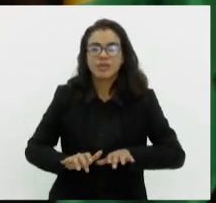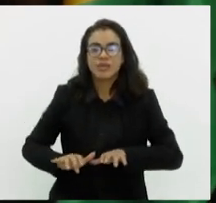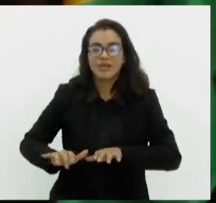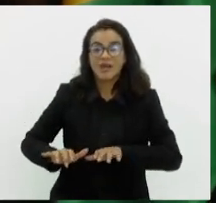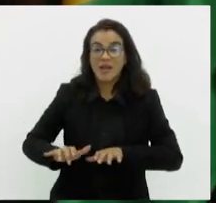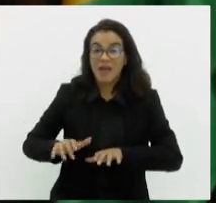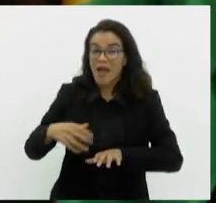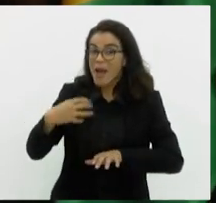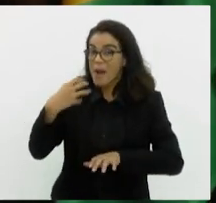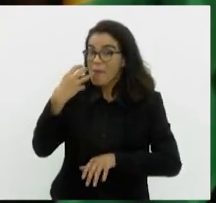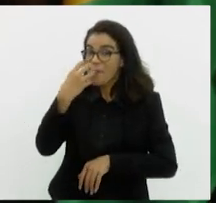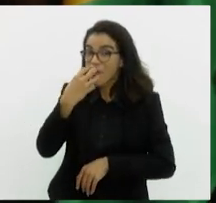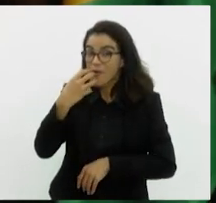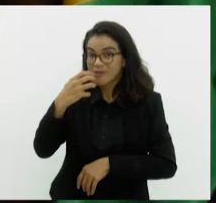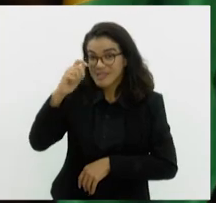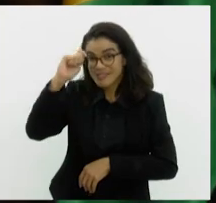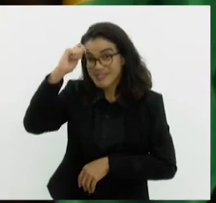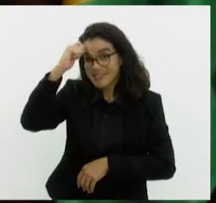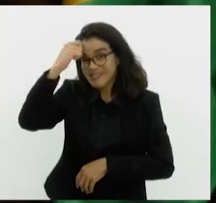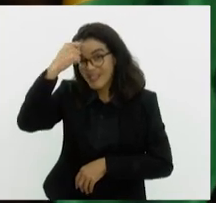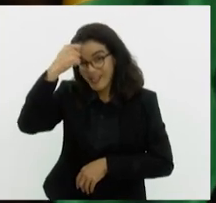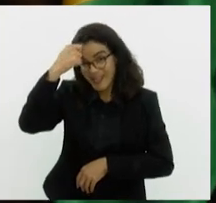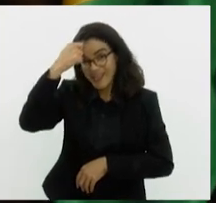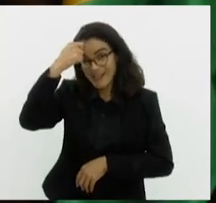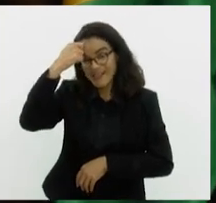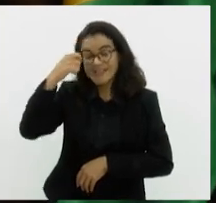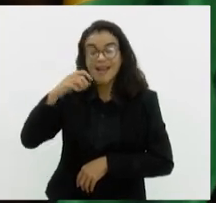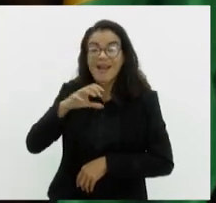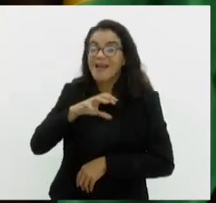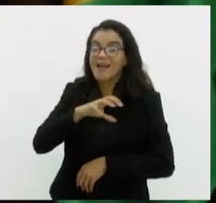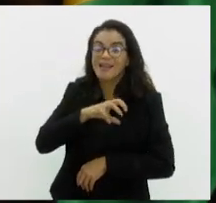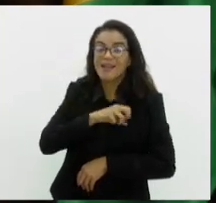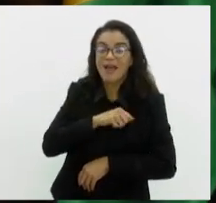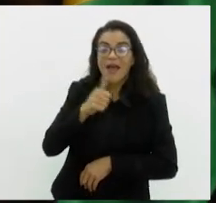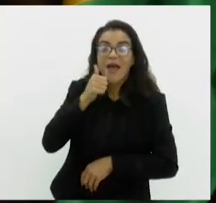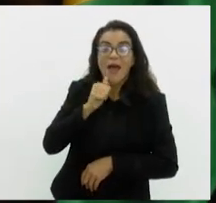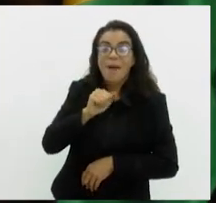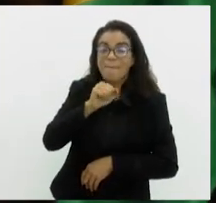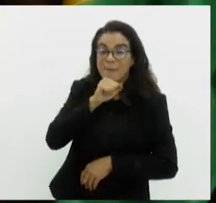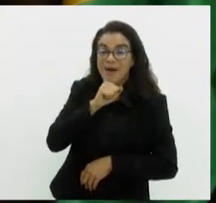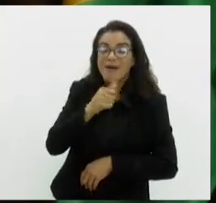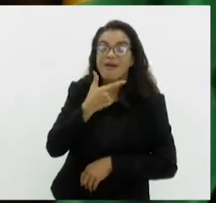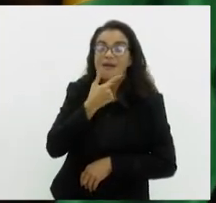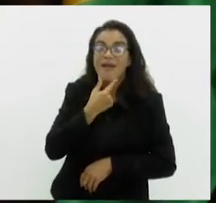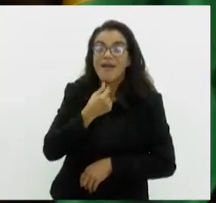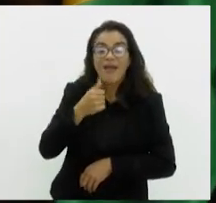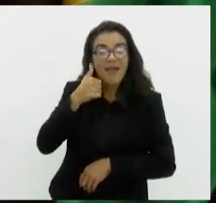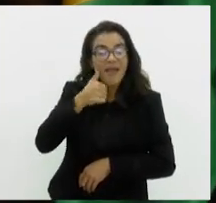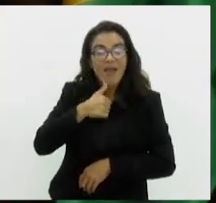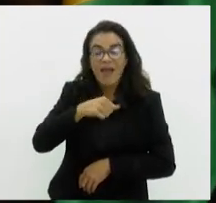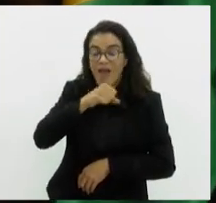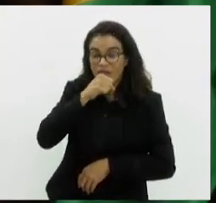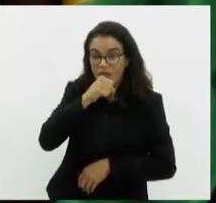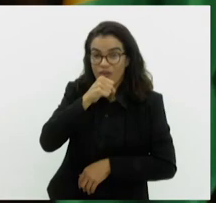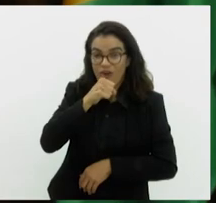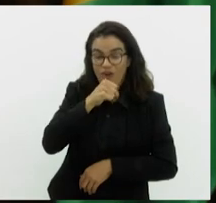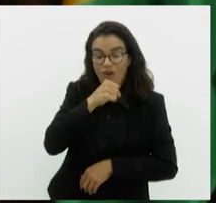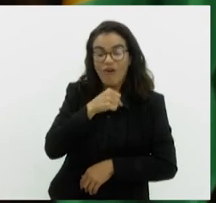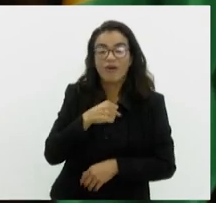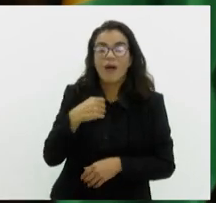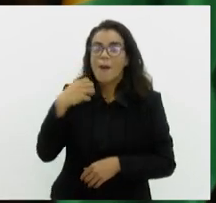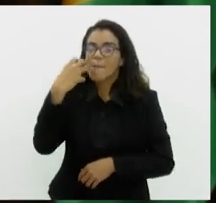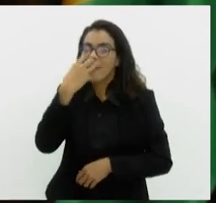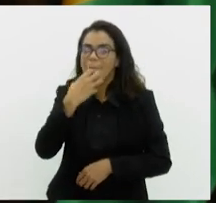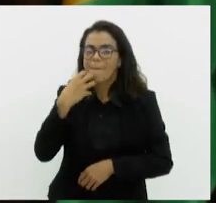lundus, dos viçungos, das cantigas que sua mãe e suas avós cantavam. E nunca deixou